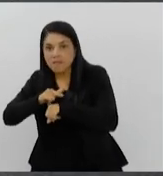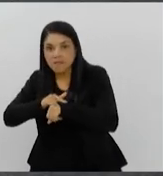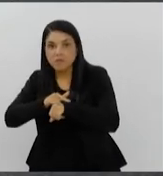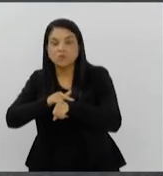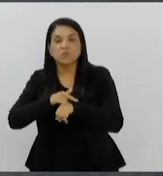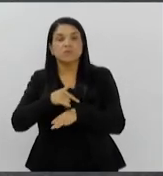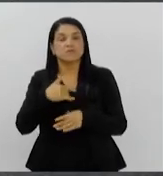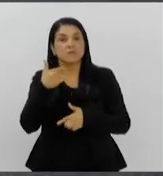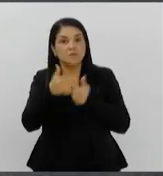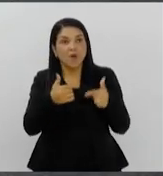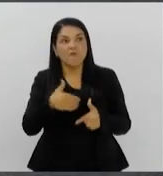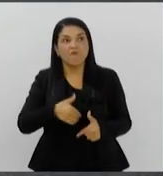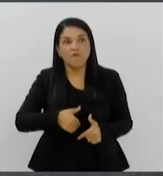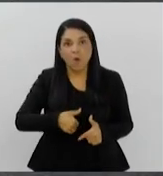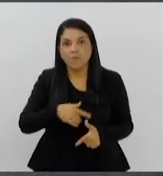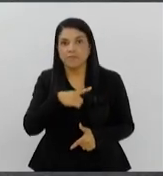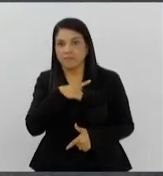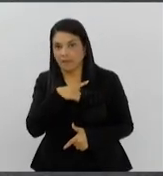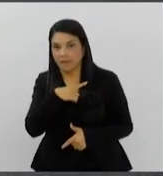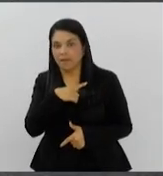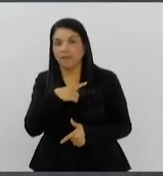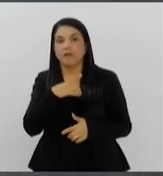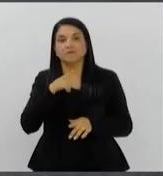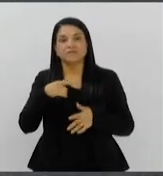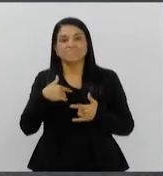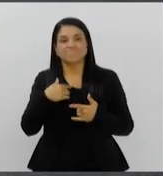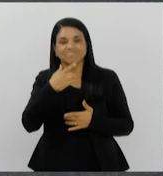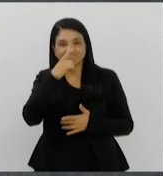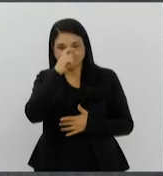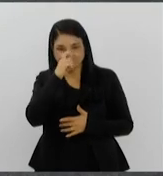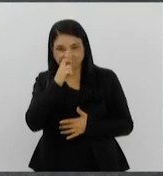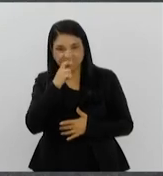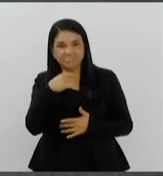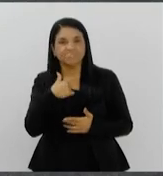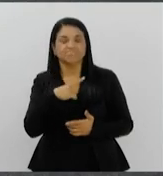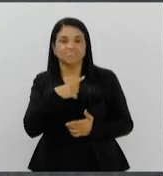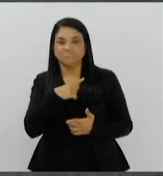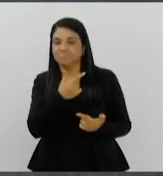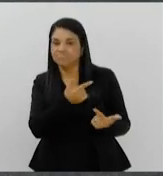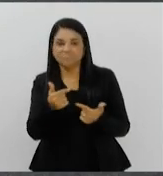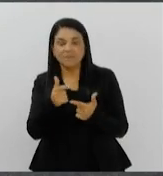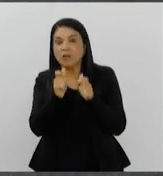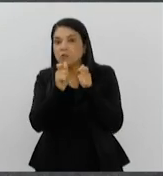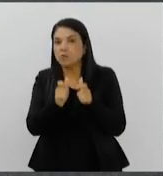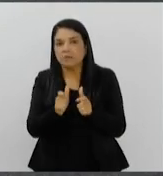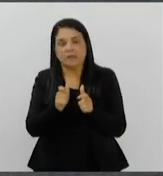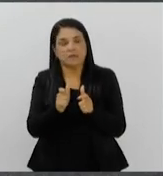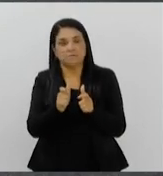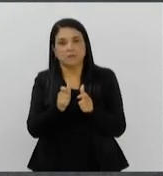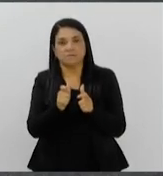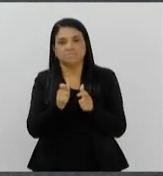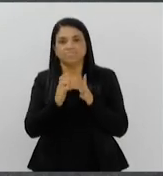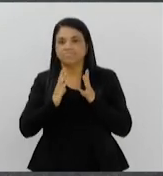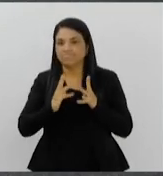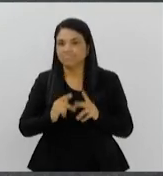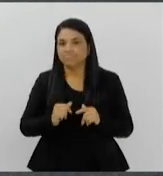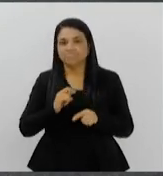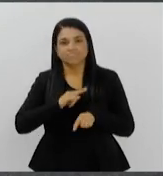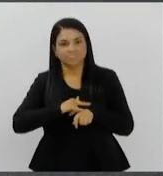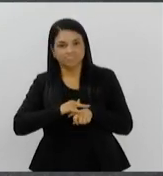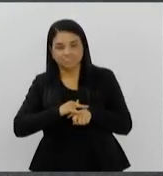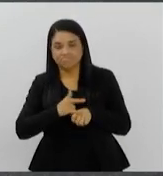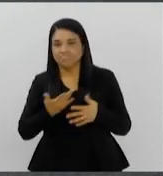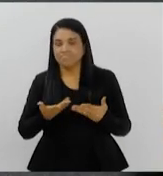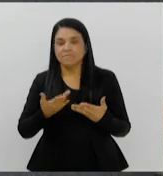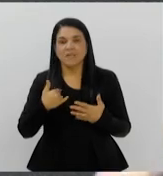com fome, né, às vezes estão menstruadas, não têm um local para fazer higiene. E isso tudo me sensibilizou demais. Eu